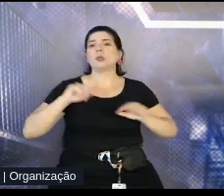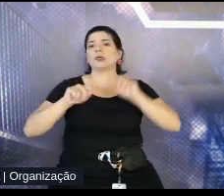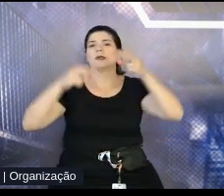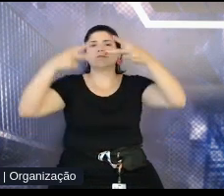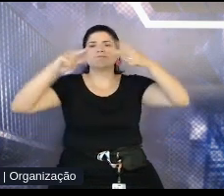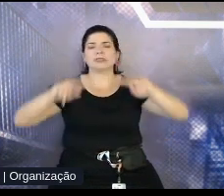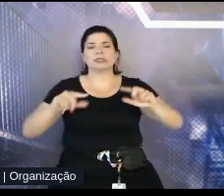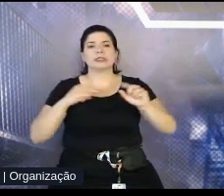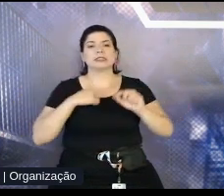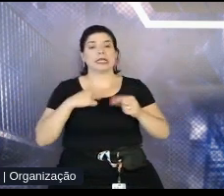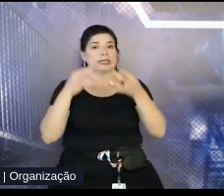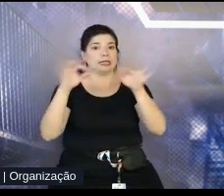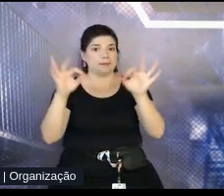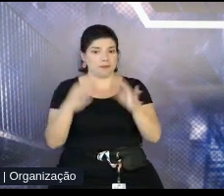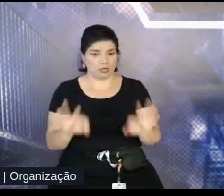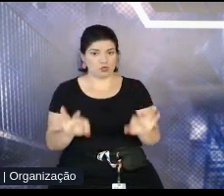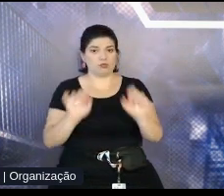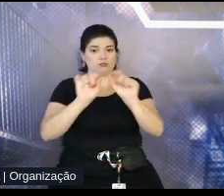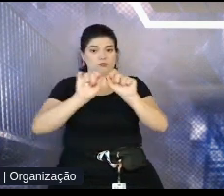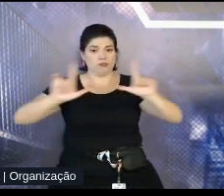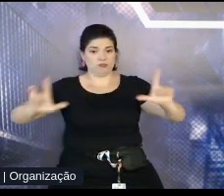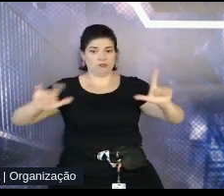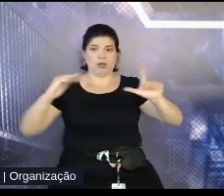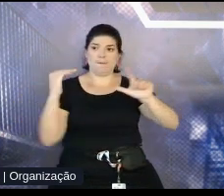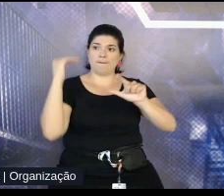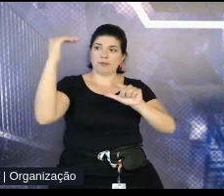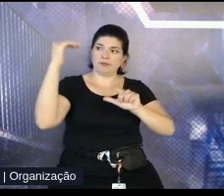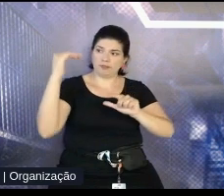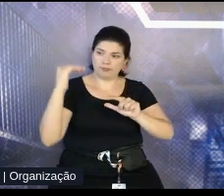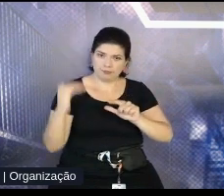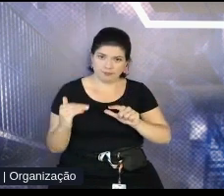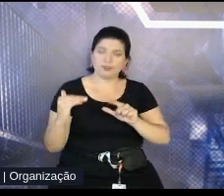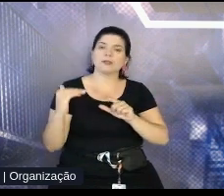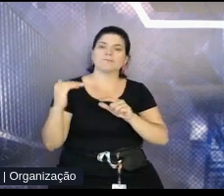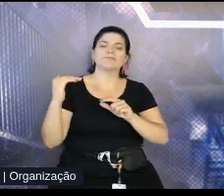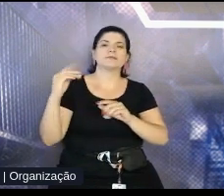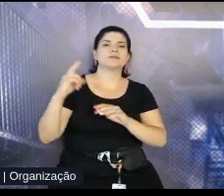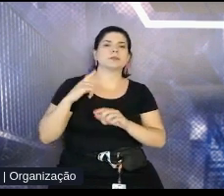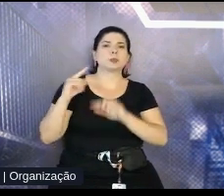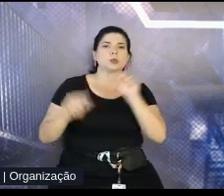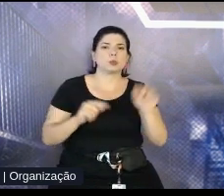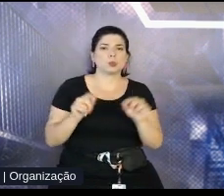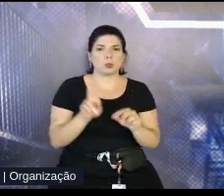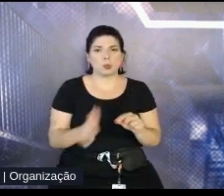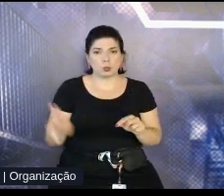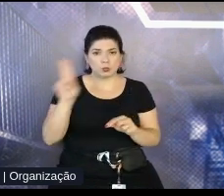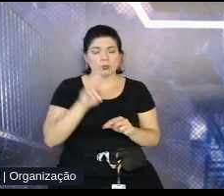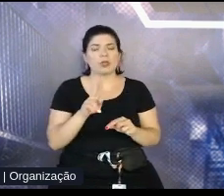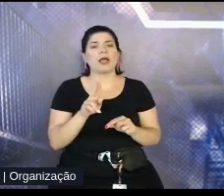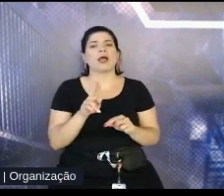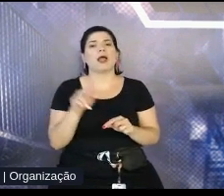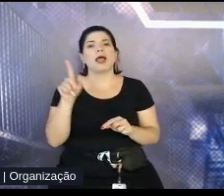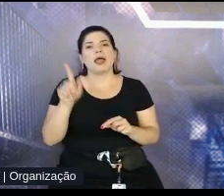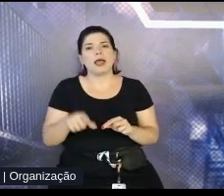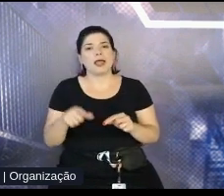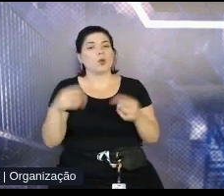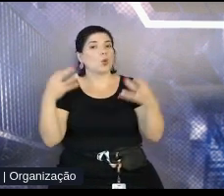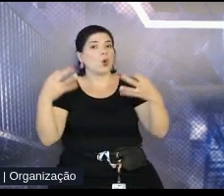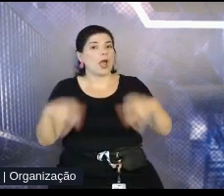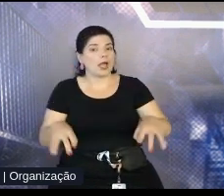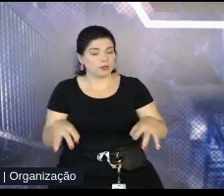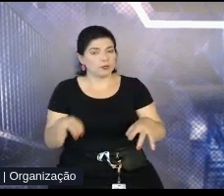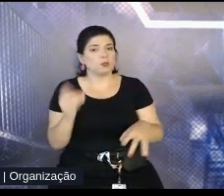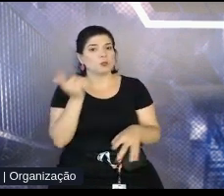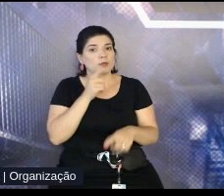e hierárquico, pessoal. Então, essas tags elas têm que ser bem utilizadas, né? Você tem que utilizar a tag correta para fazer